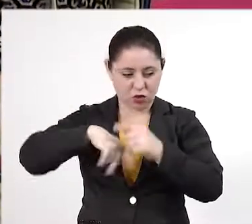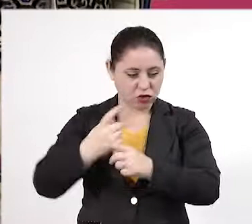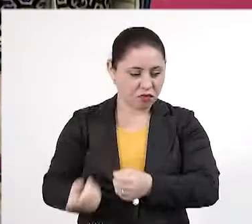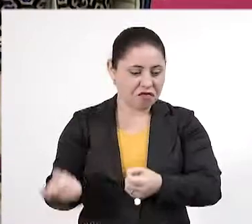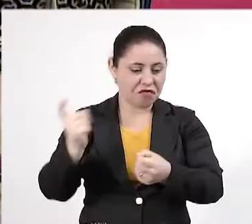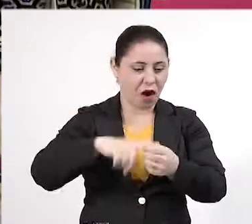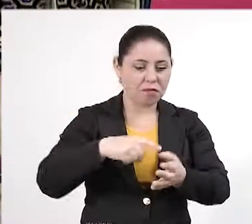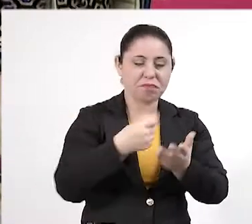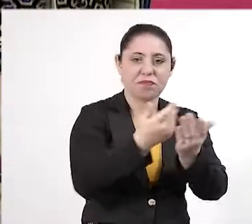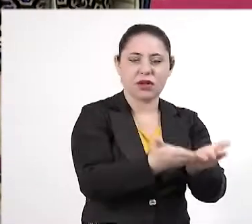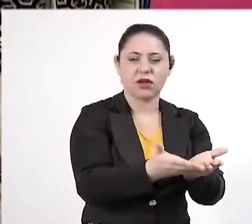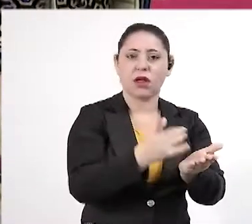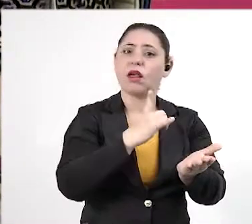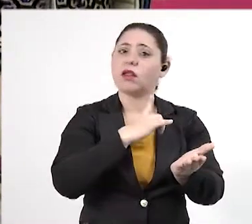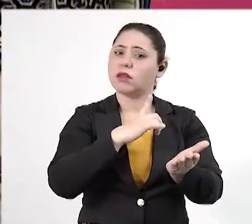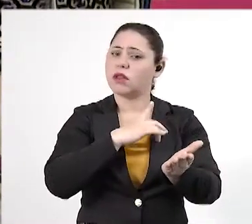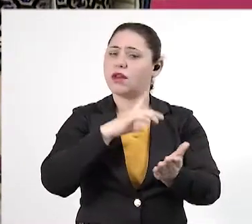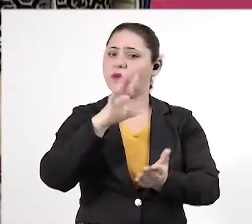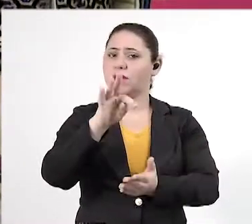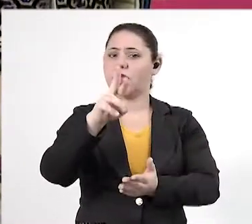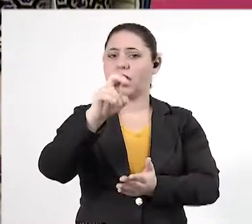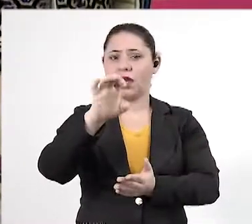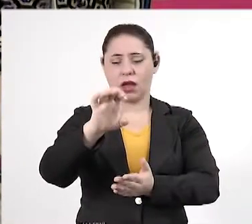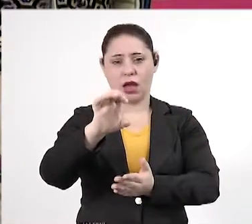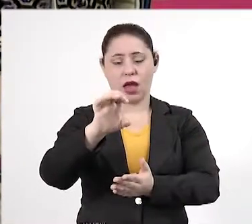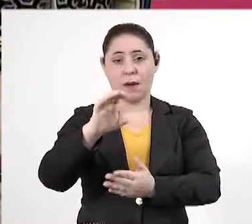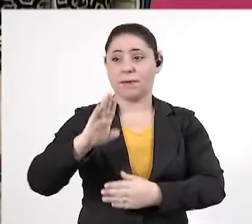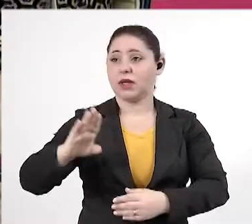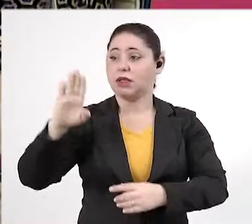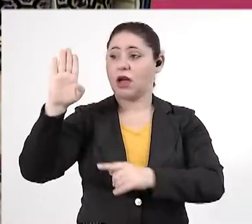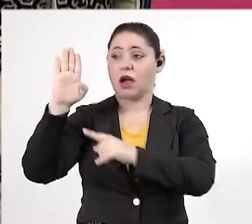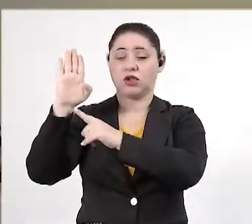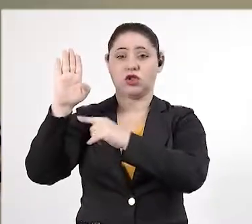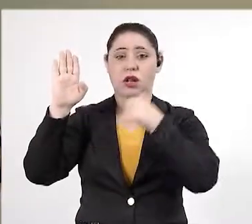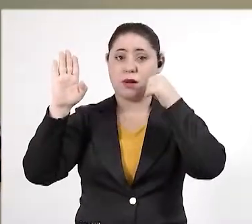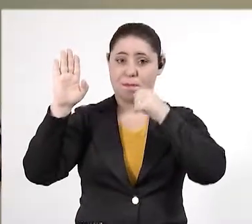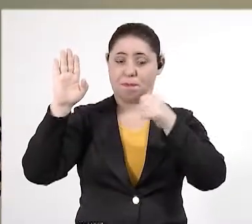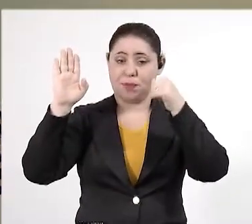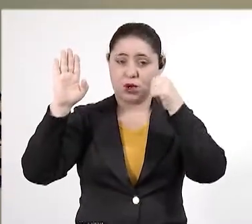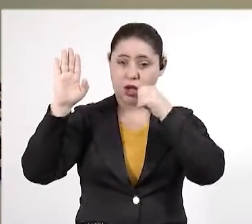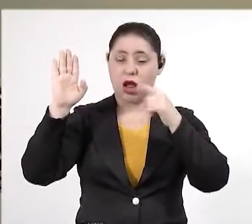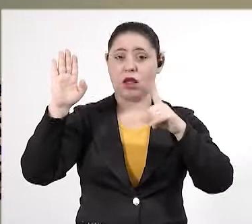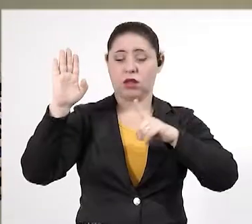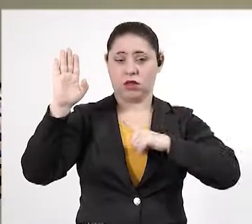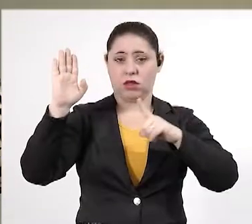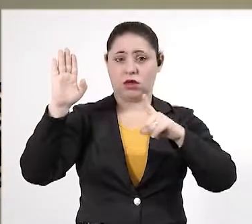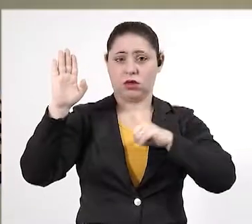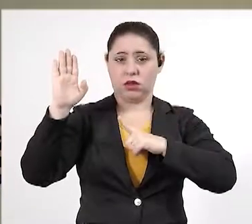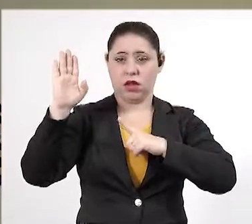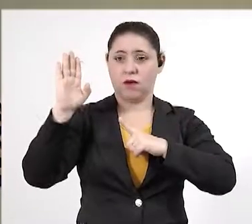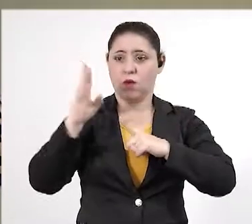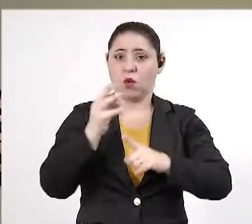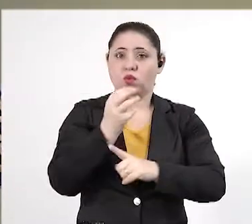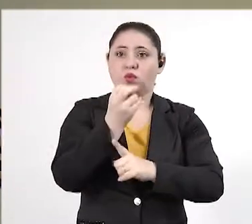devolviam. Passou por mim caso no TRE em que a candidatura feminina recebeu um volume